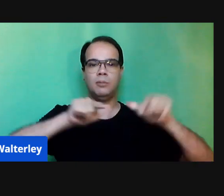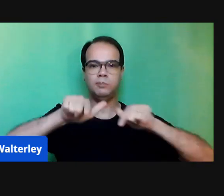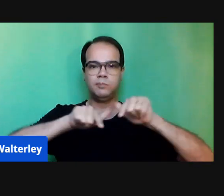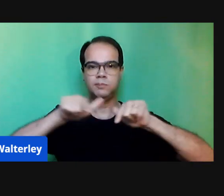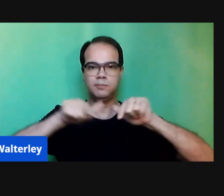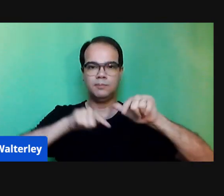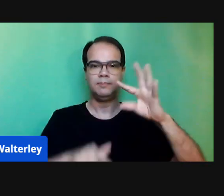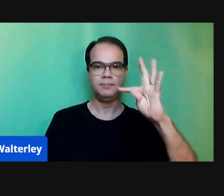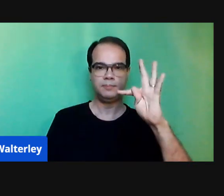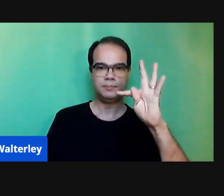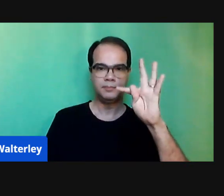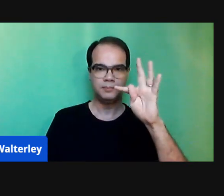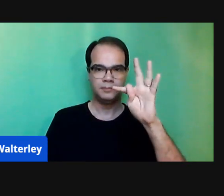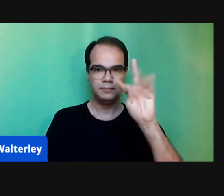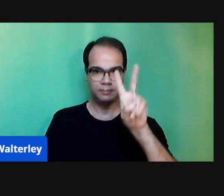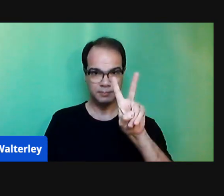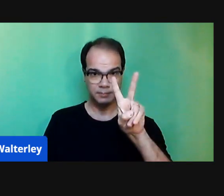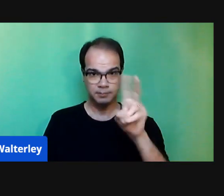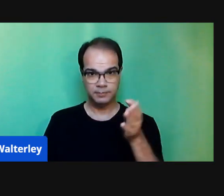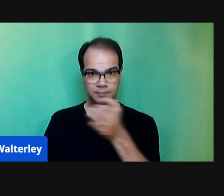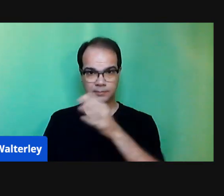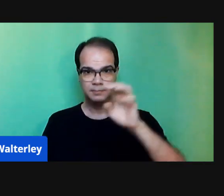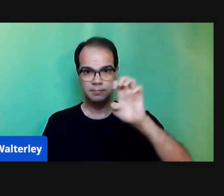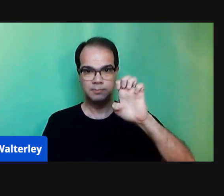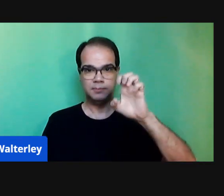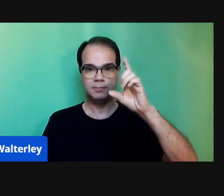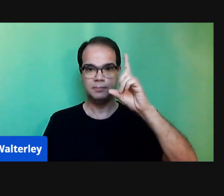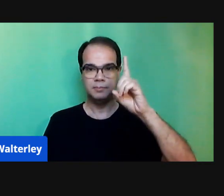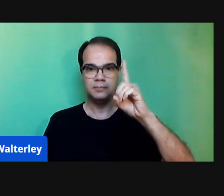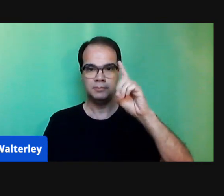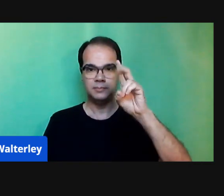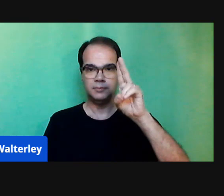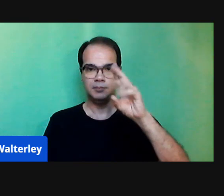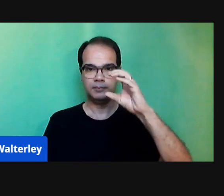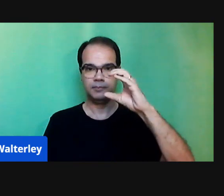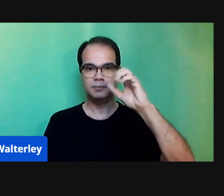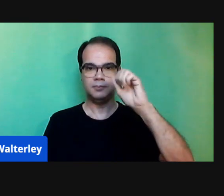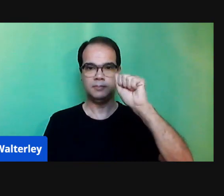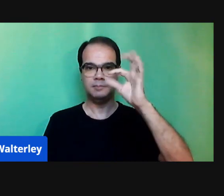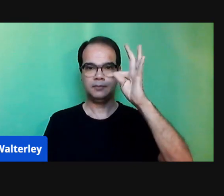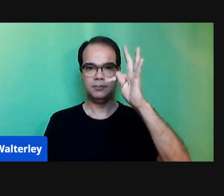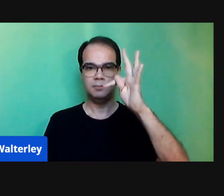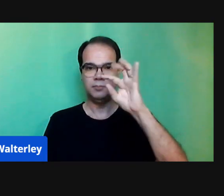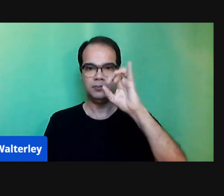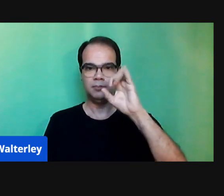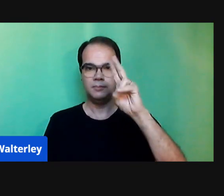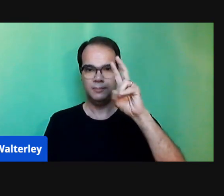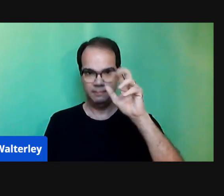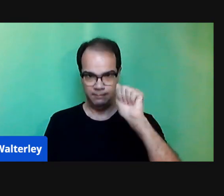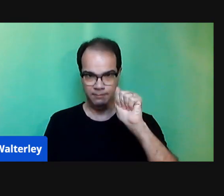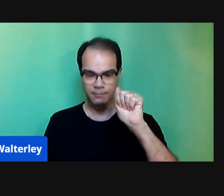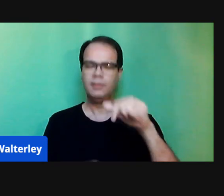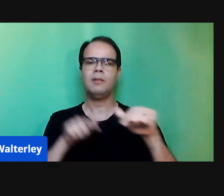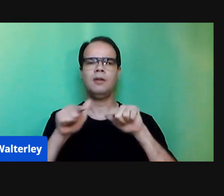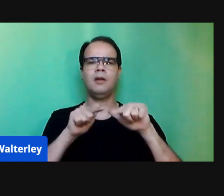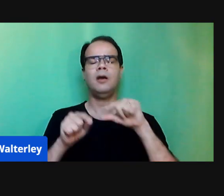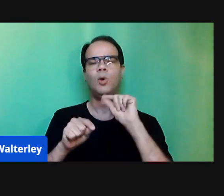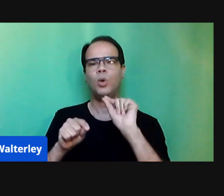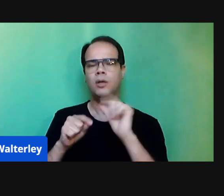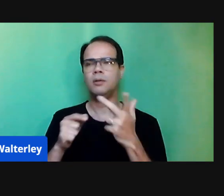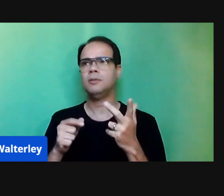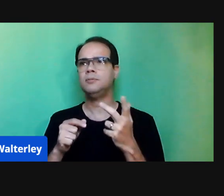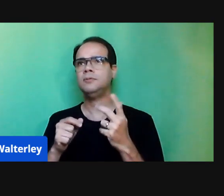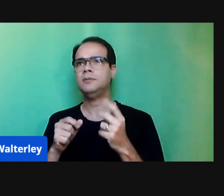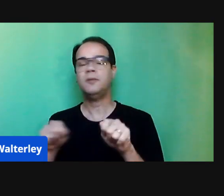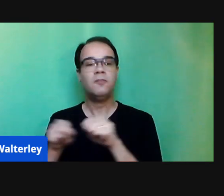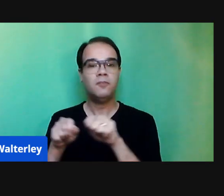TV Educativa, executo várias funções, como a produção executiva, que é criar programas, faço